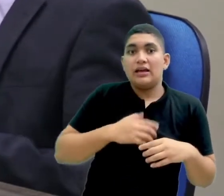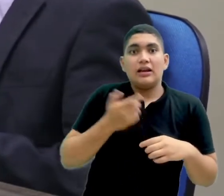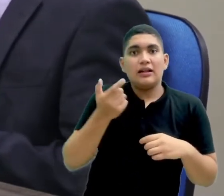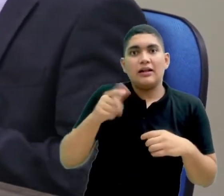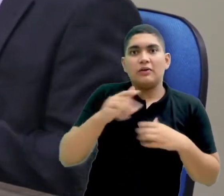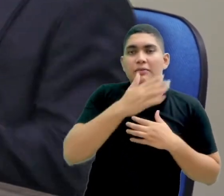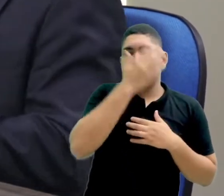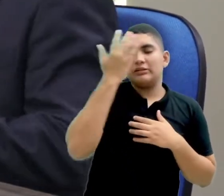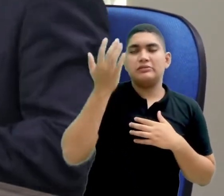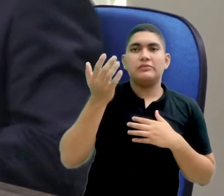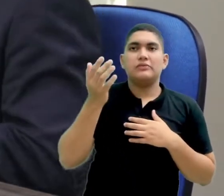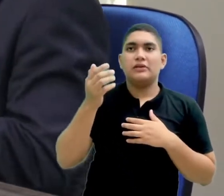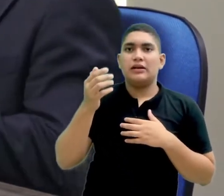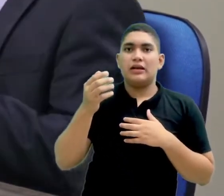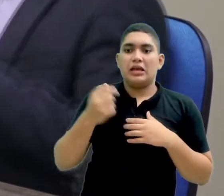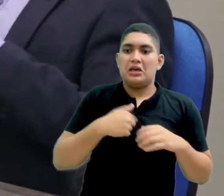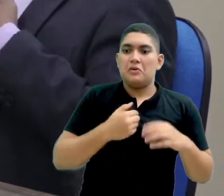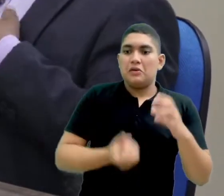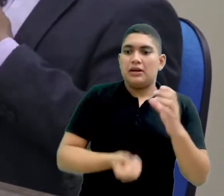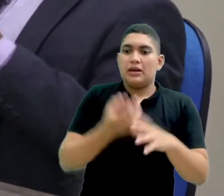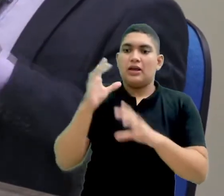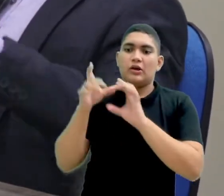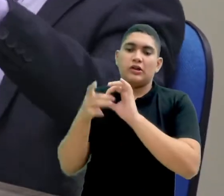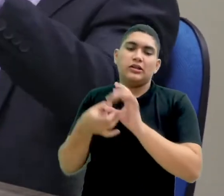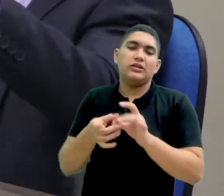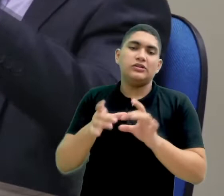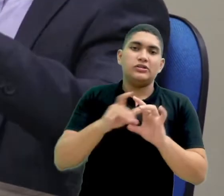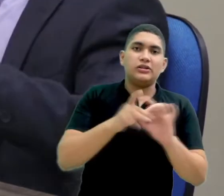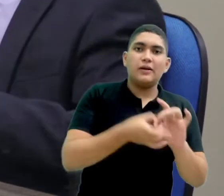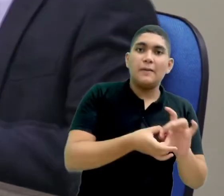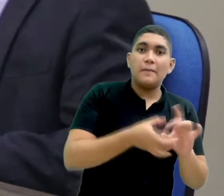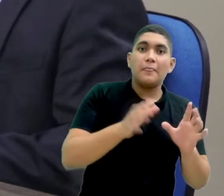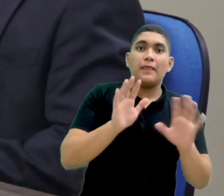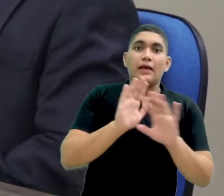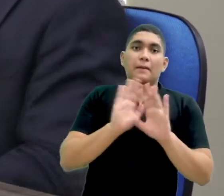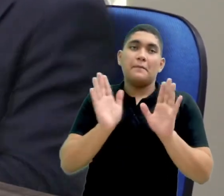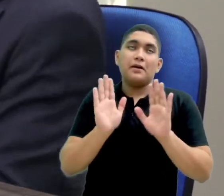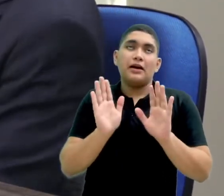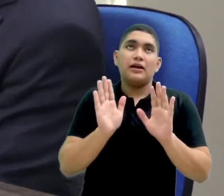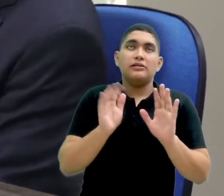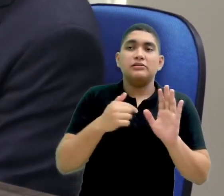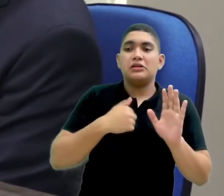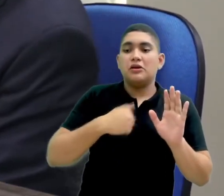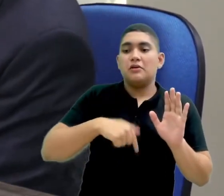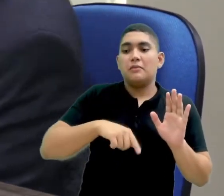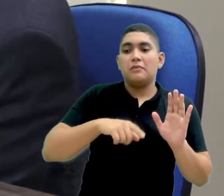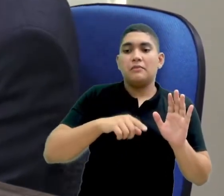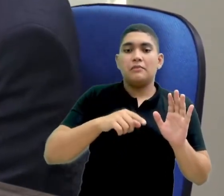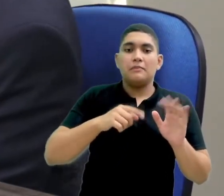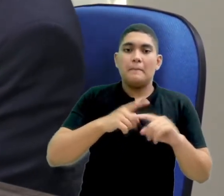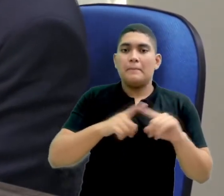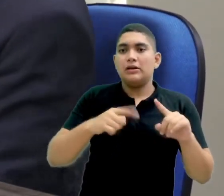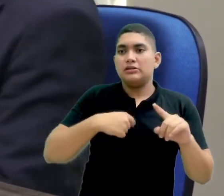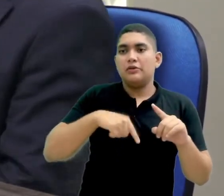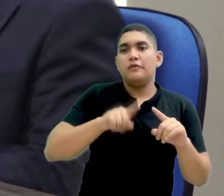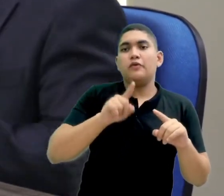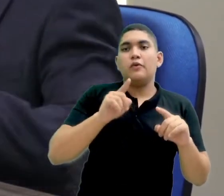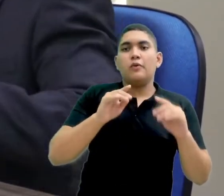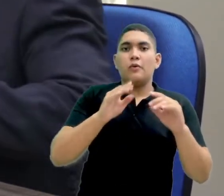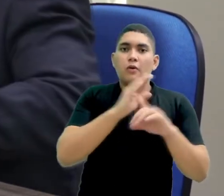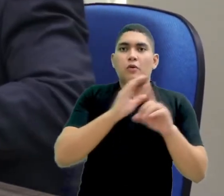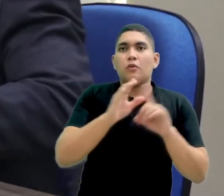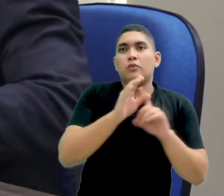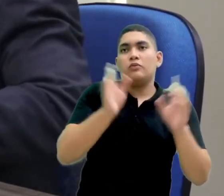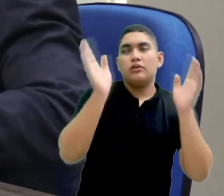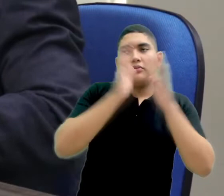contexto, mas eu vou para o culto adorar ao Senhor, porque eu não estou iracundo, quem está é o meu irmão. Ei, olha o que o Senhor está dizendo, a situação.